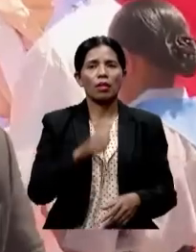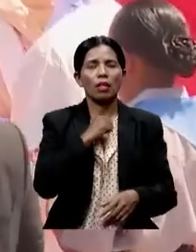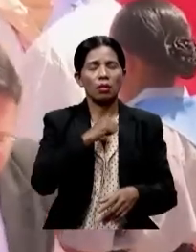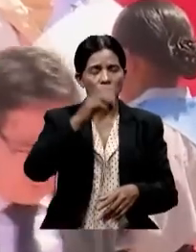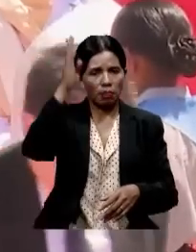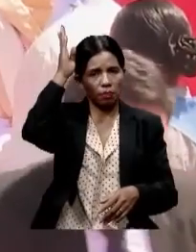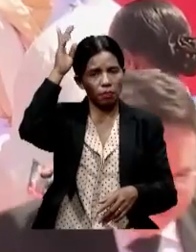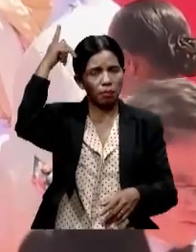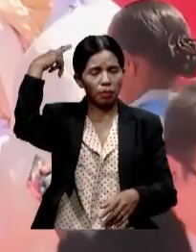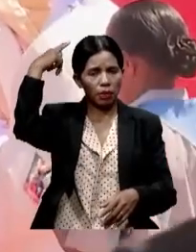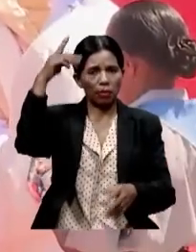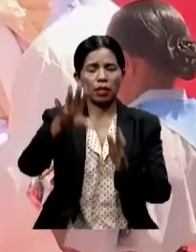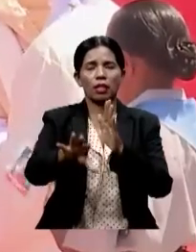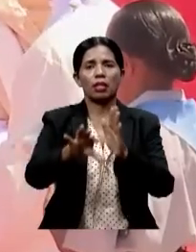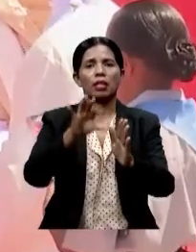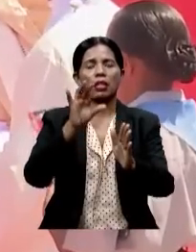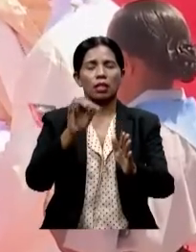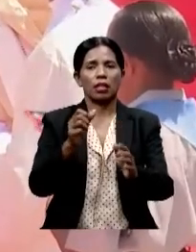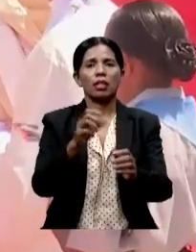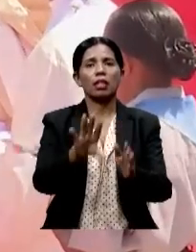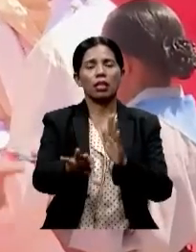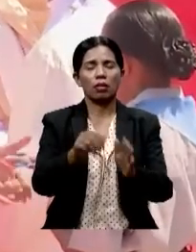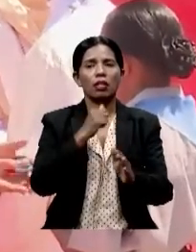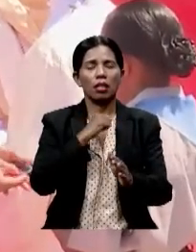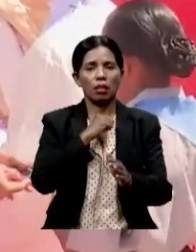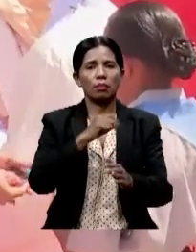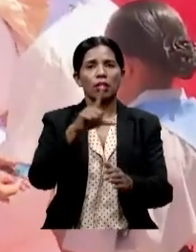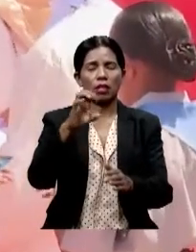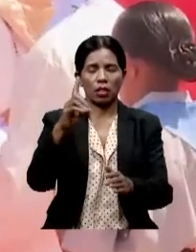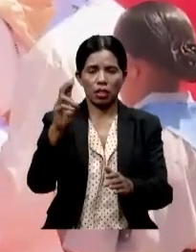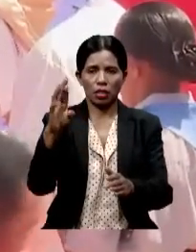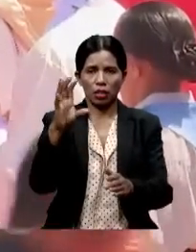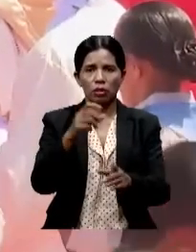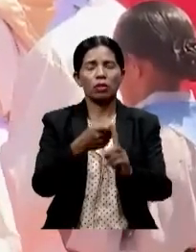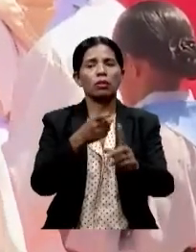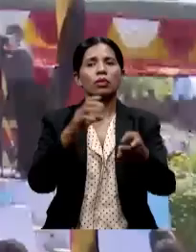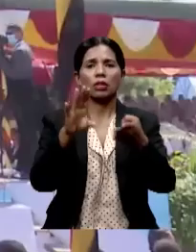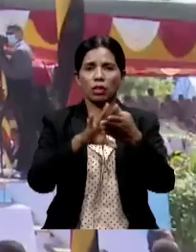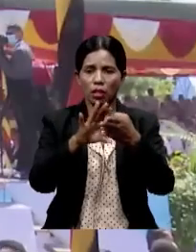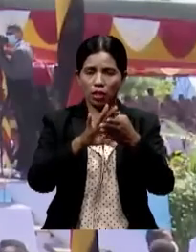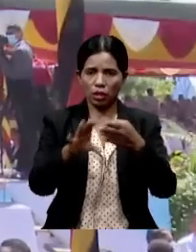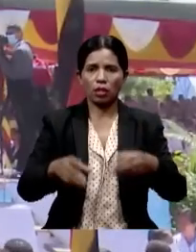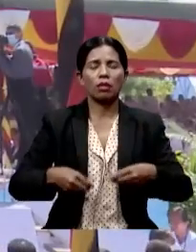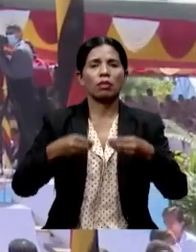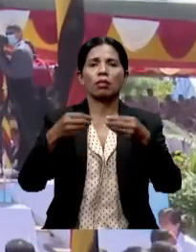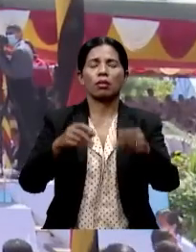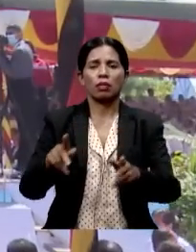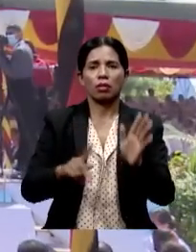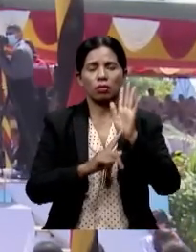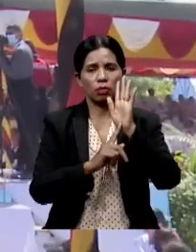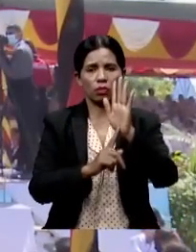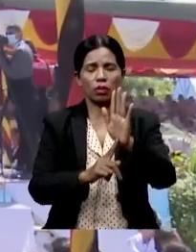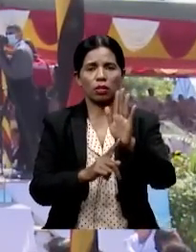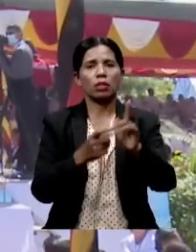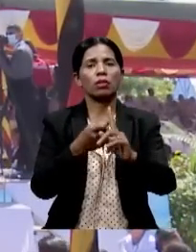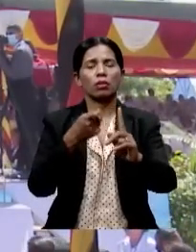nomeia amo Leandro Maria Alves, no dar bispo fom diocese Bocau, lhe russe carta pontífice, nebe pública oficial,